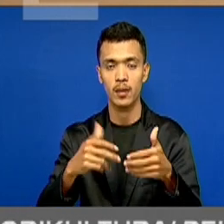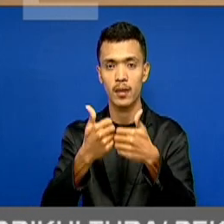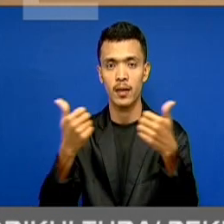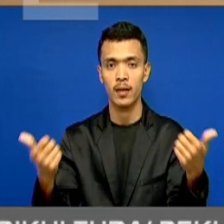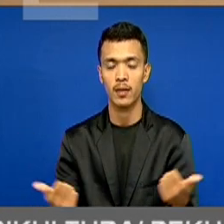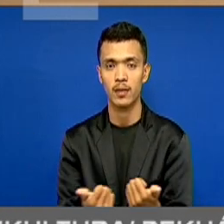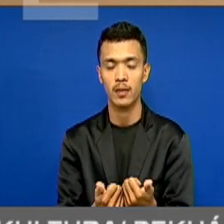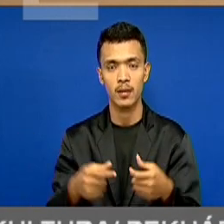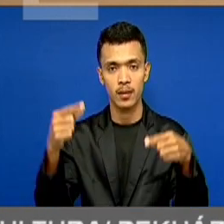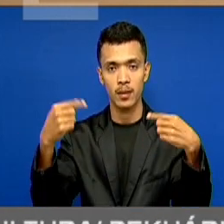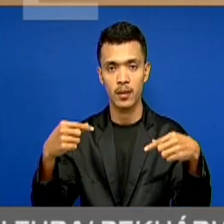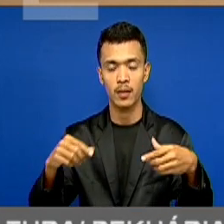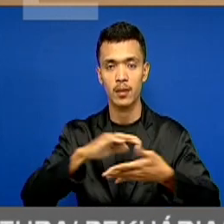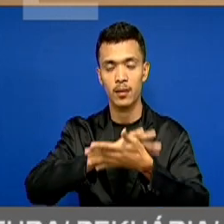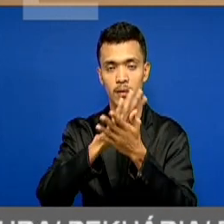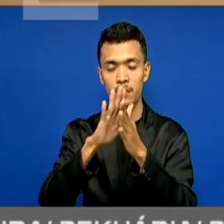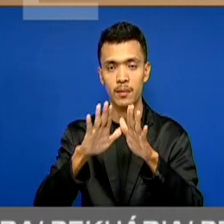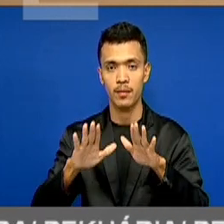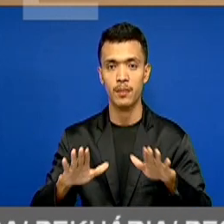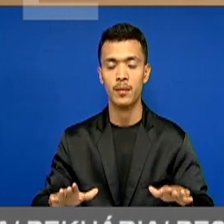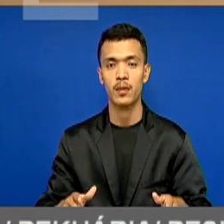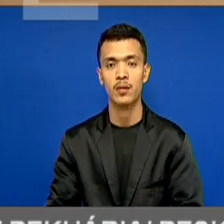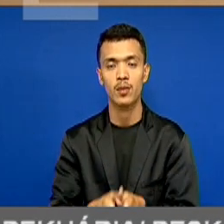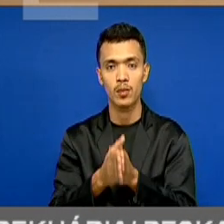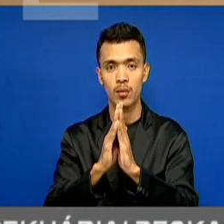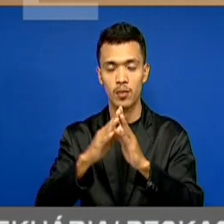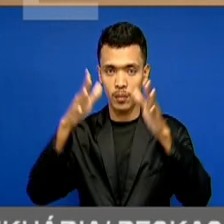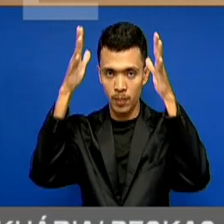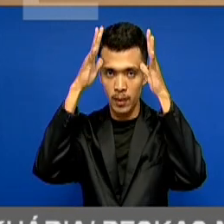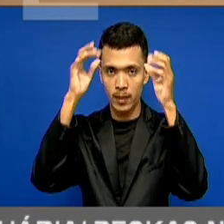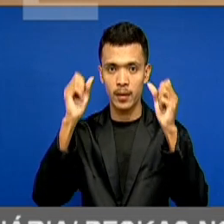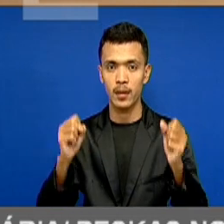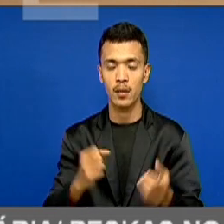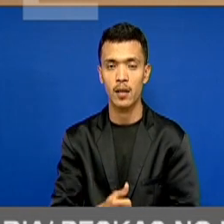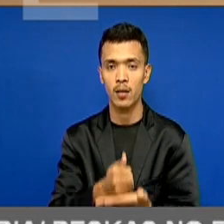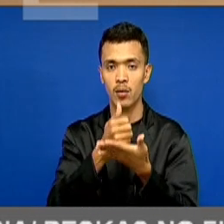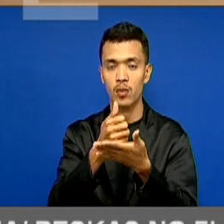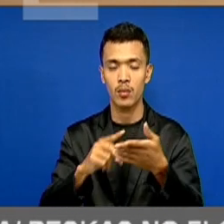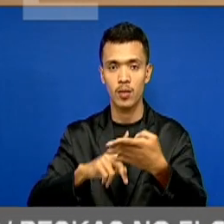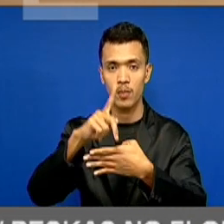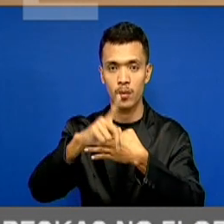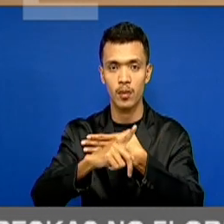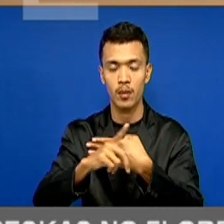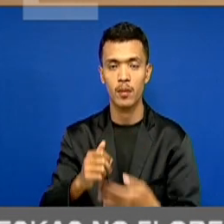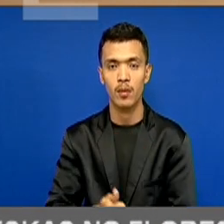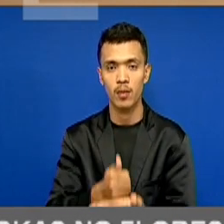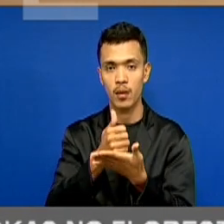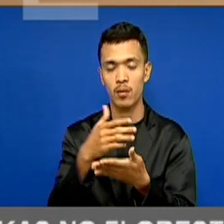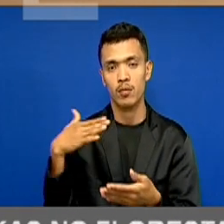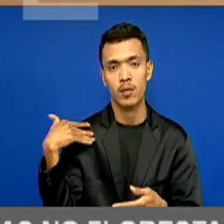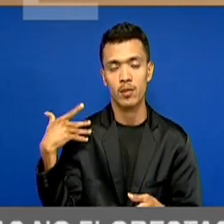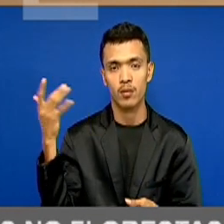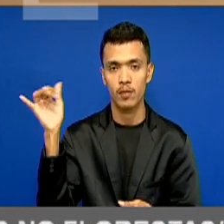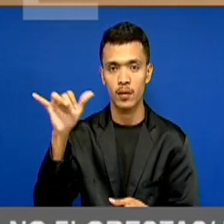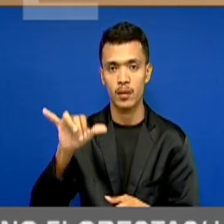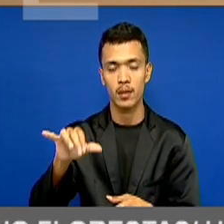Agencia Greenpeace dice una persona limitada, la presidenta de la República, apoya el programa de Hakbit Fonsa Estira de